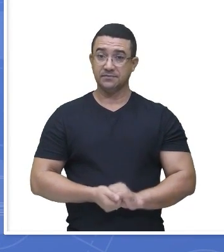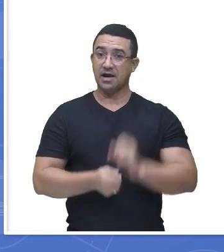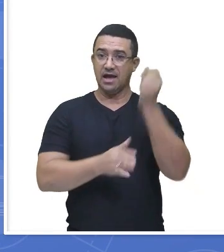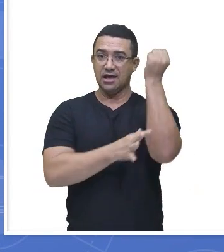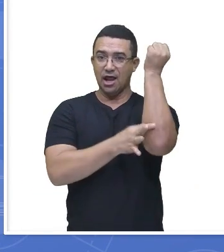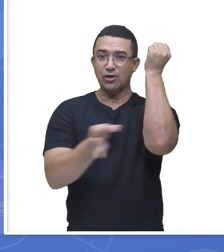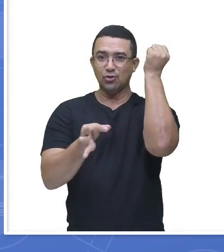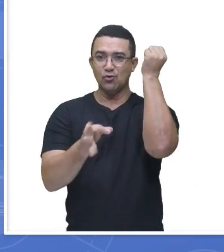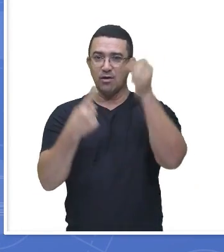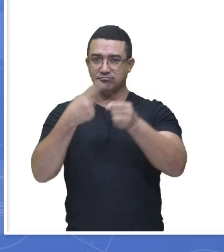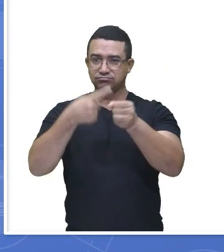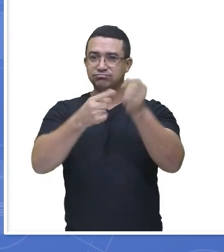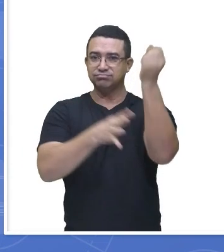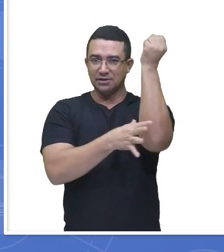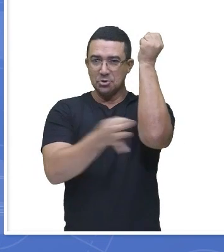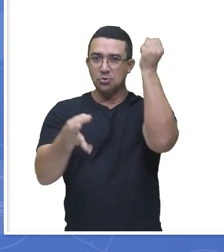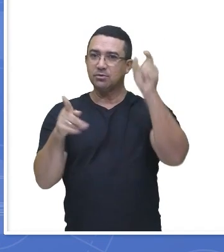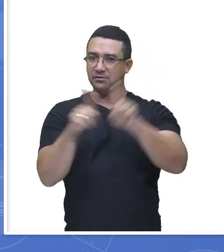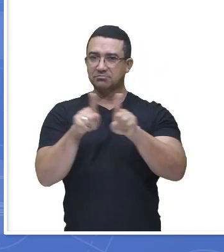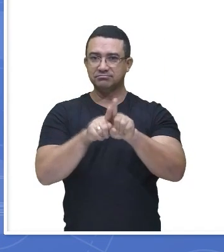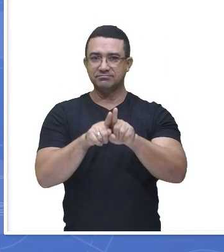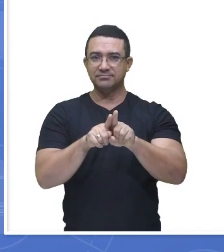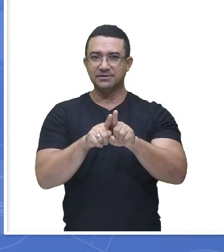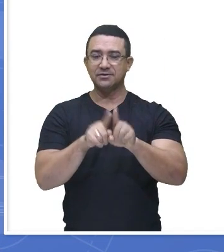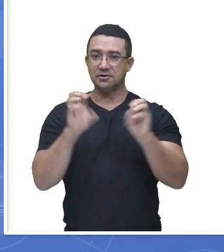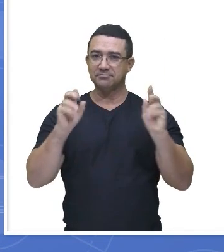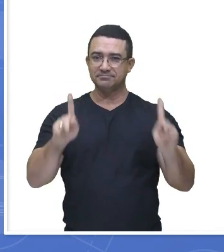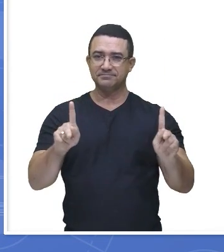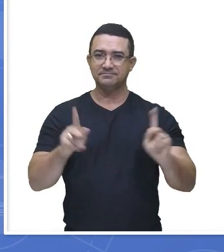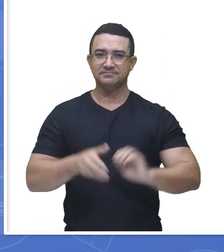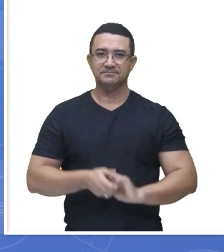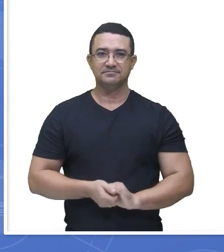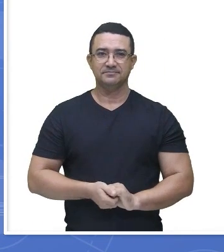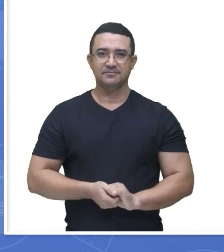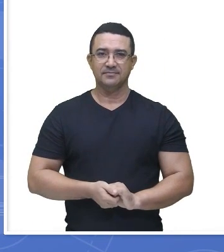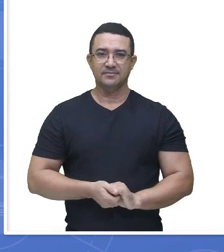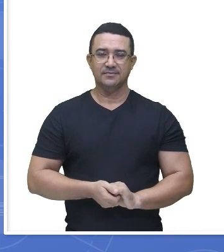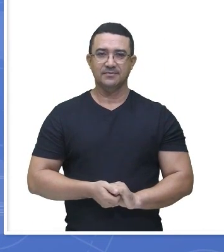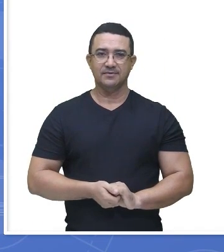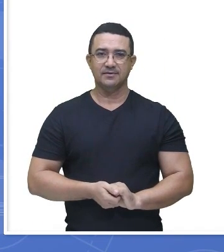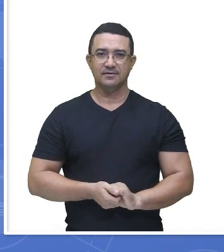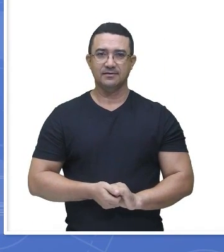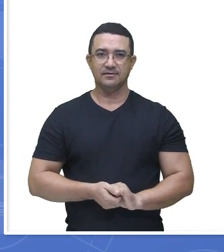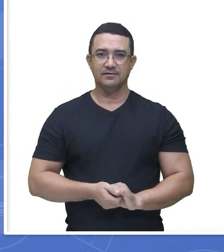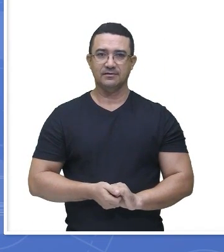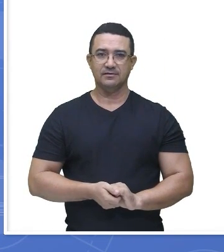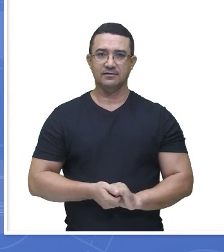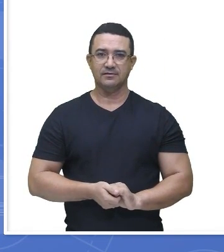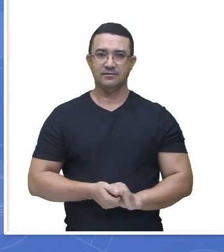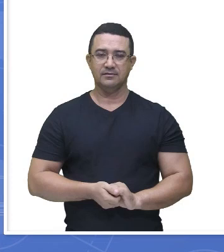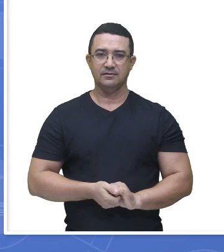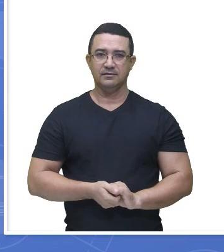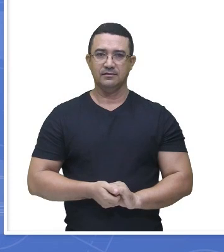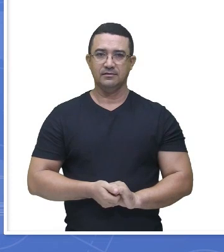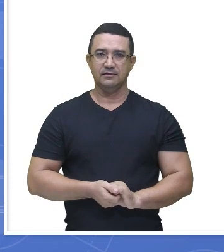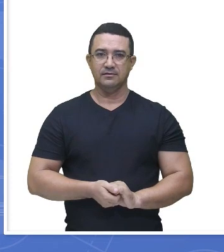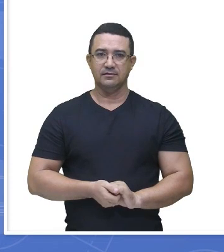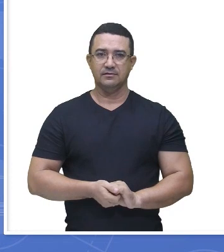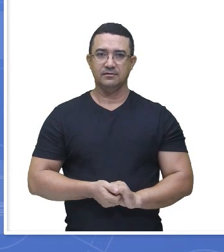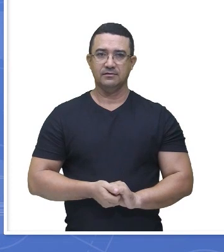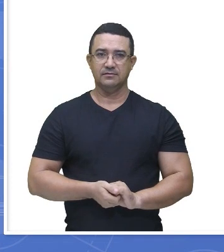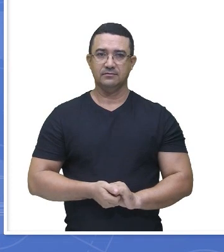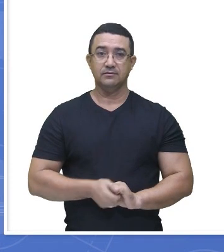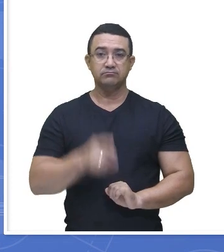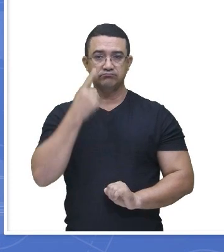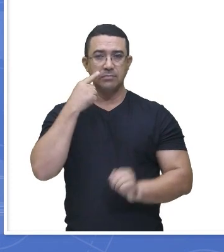Iranduba também. Ok, aí Iranduba. Quem mais? Bom, vamos lá, né? Vamos aqui ver o